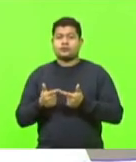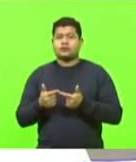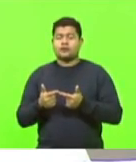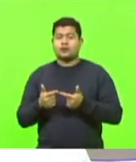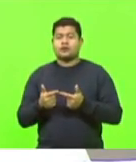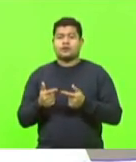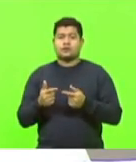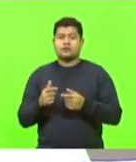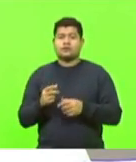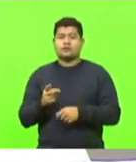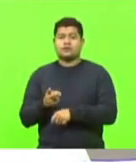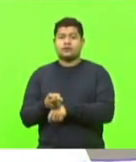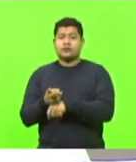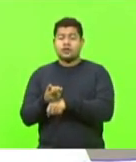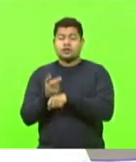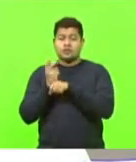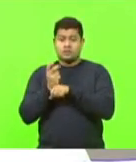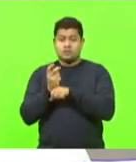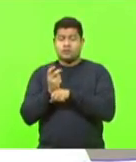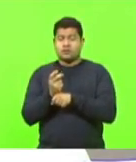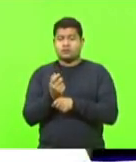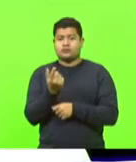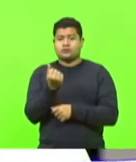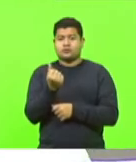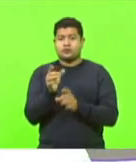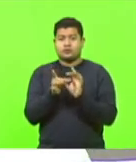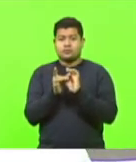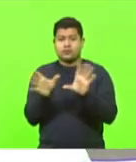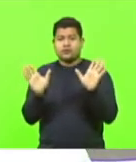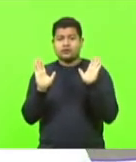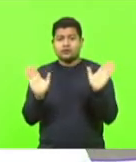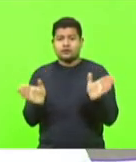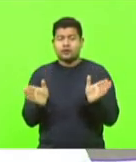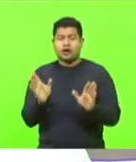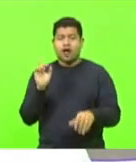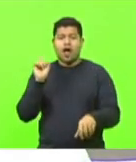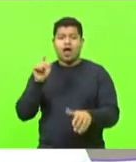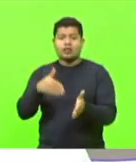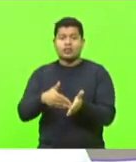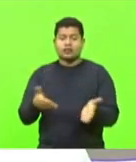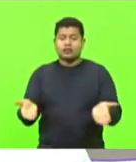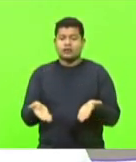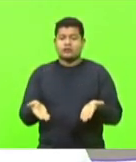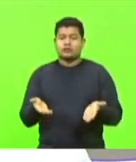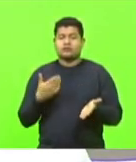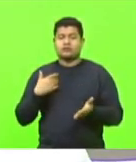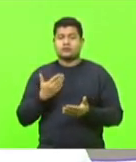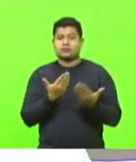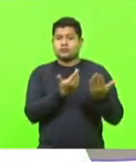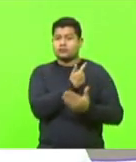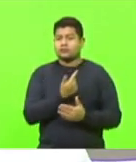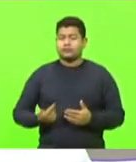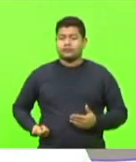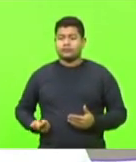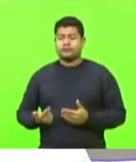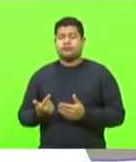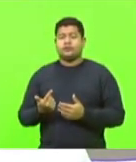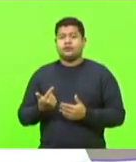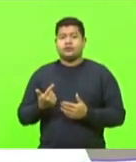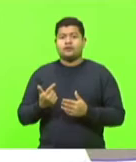da quantia liberada até o momento dos valores anunciados pelo governador para microempreendedores